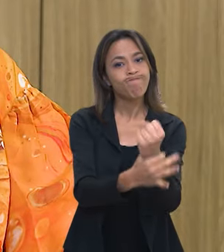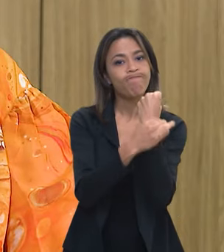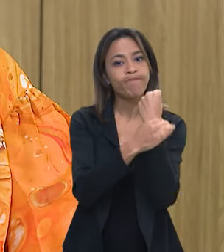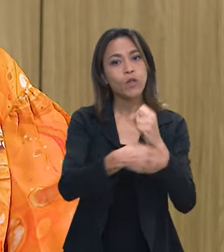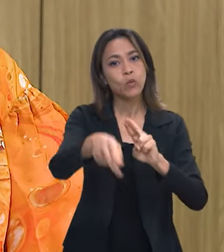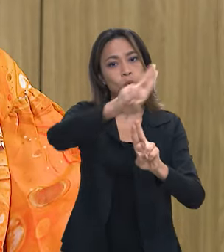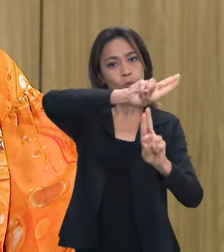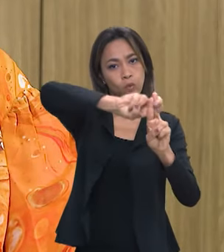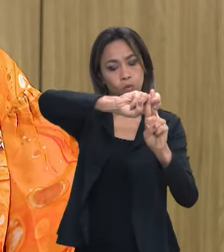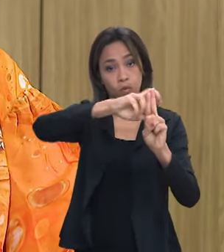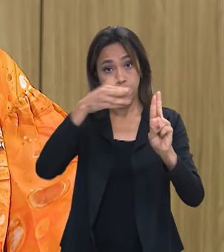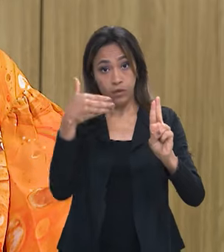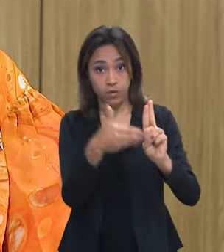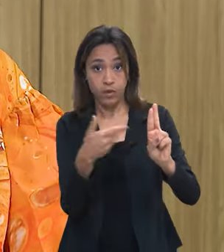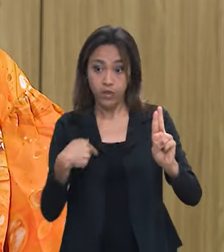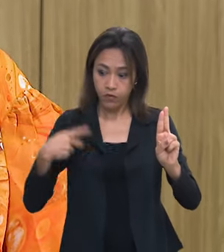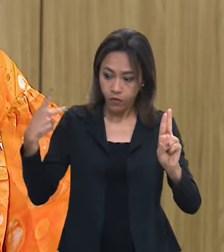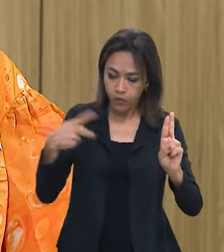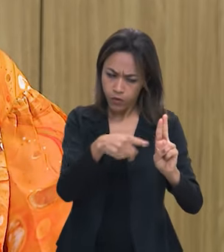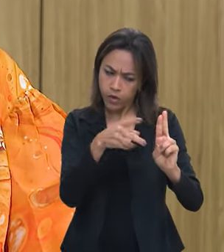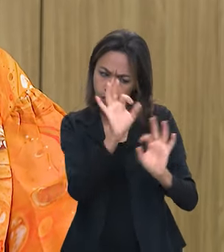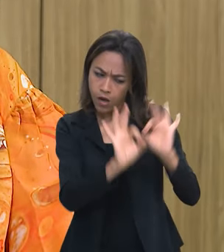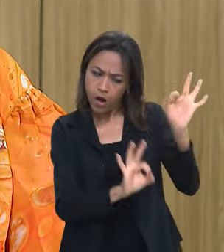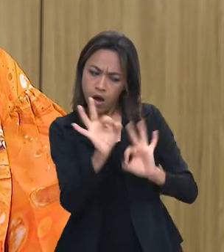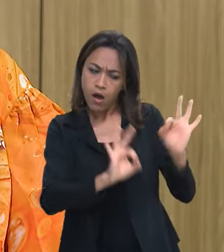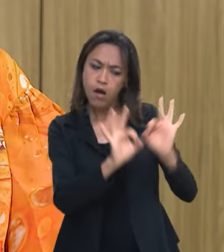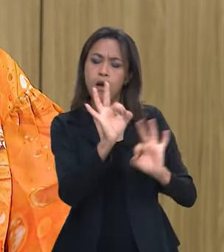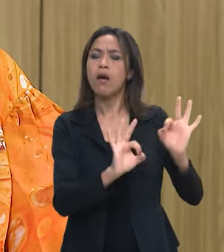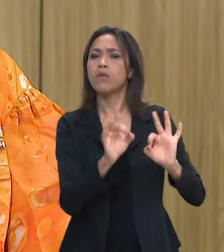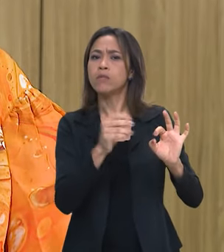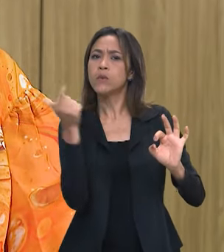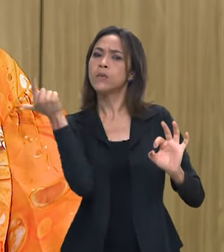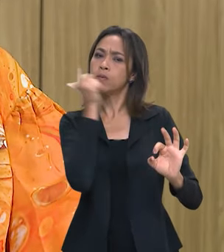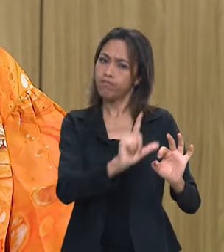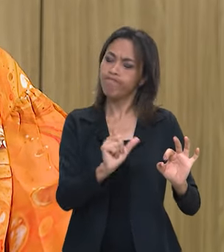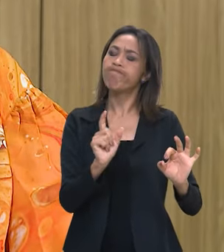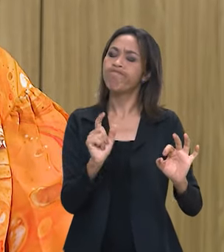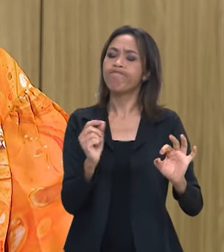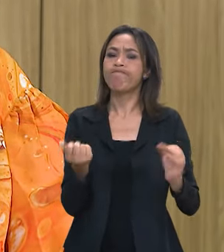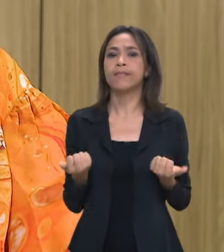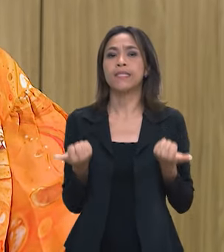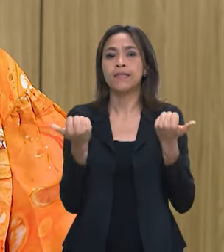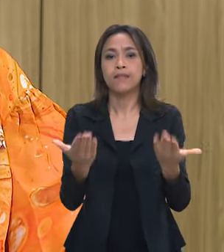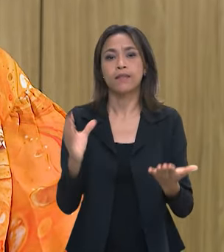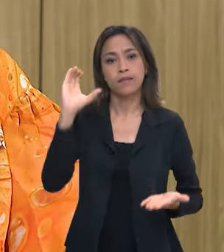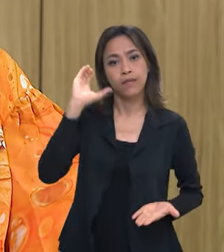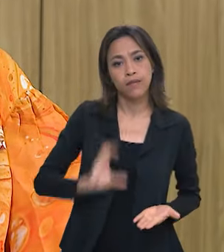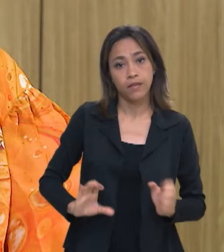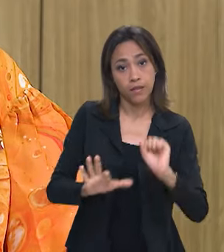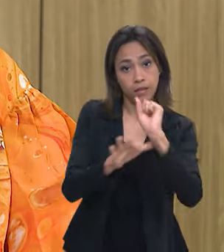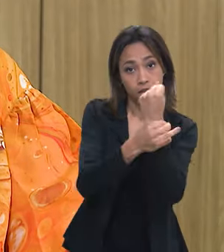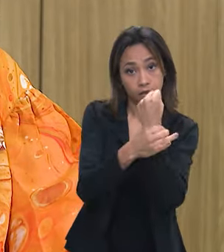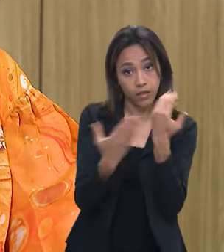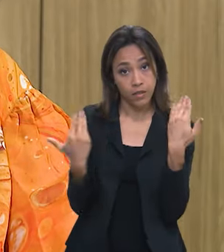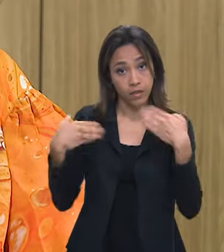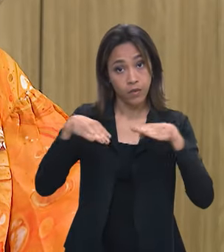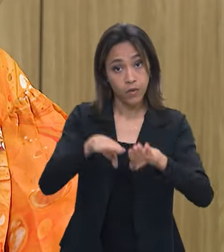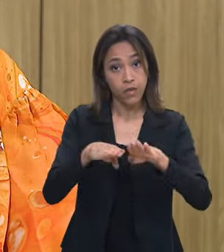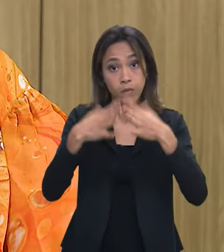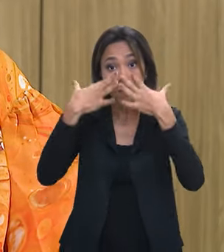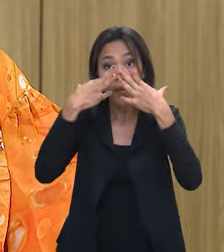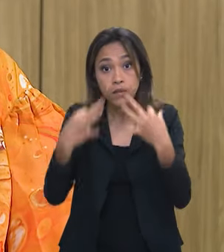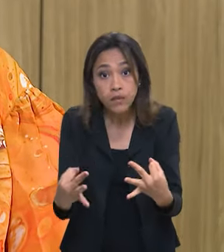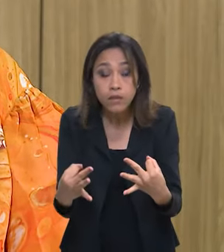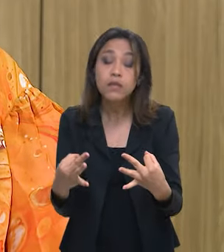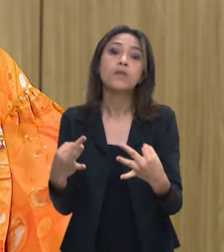porque só a partir da sua construção é que é possível garantir cidadania, inclusão na